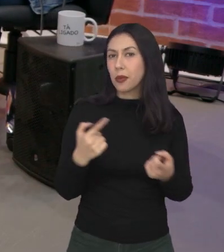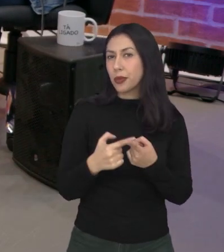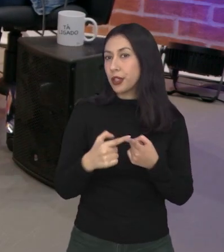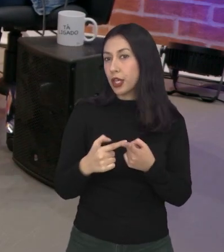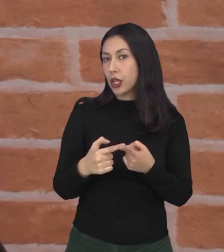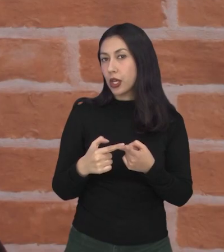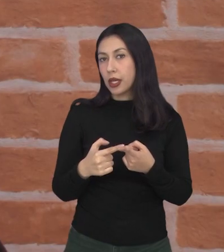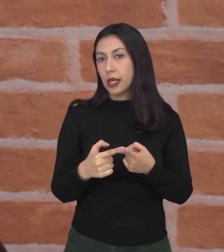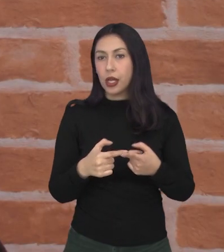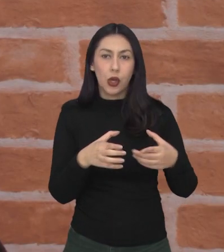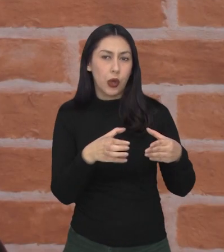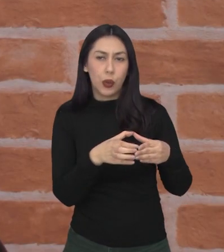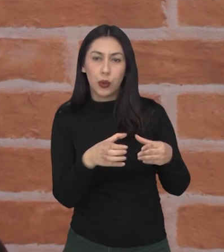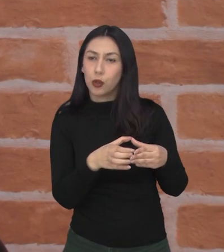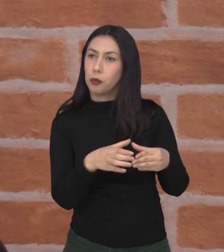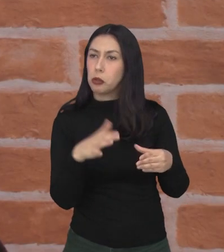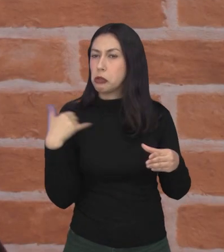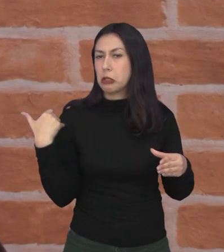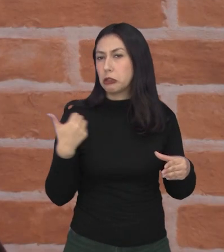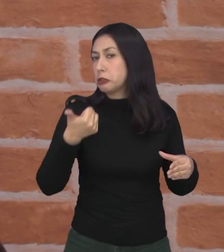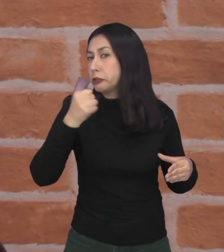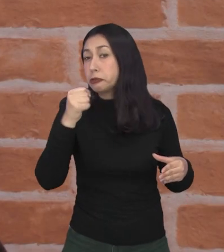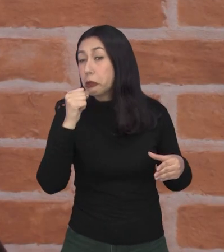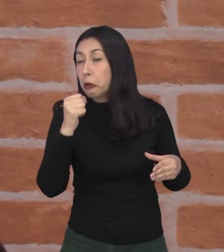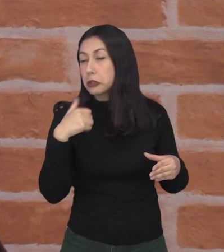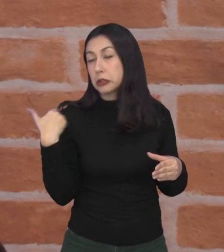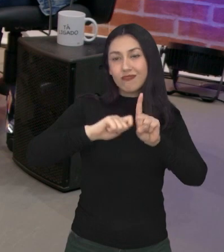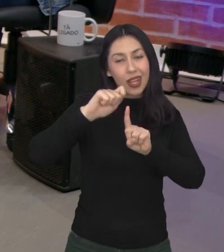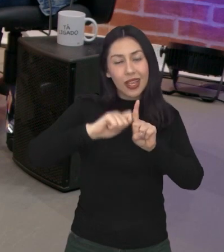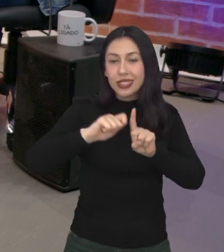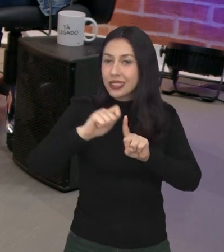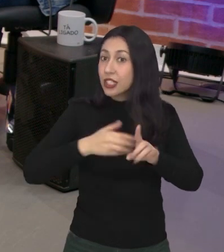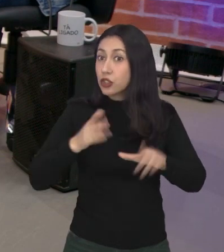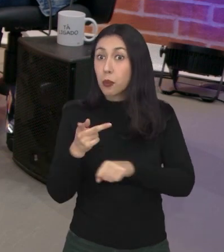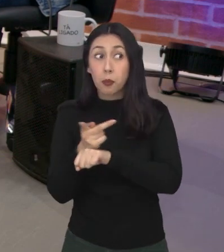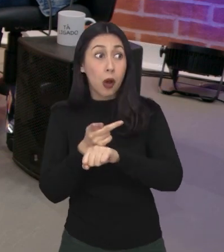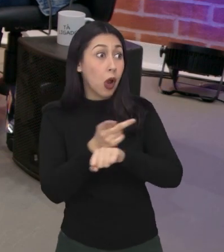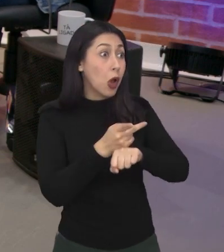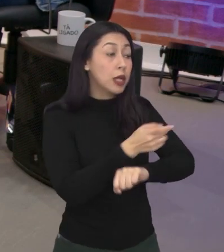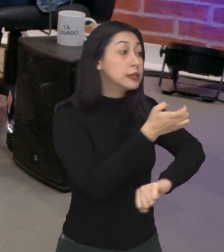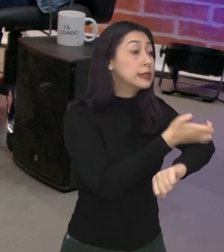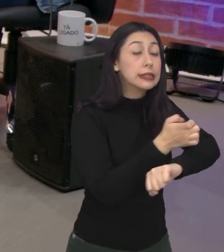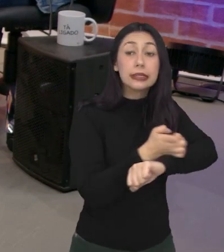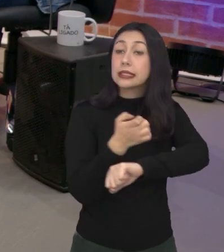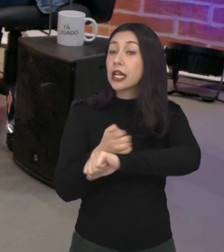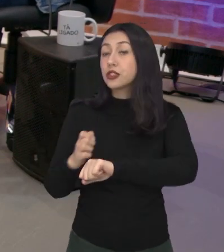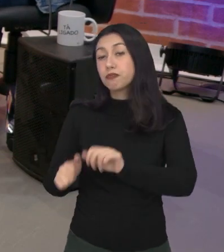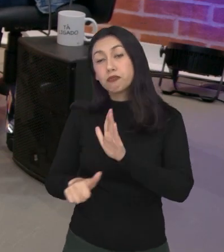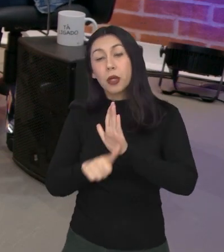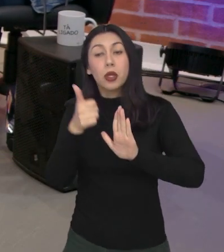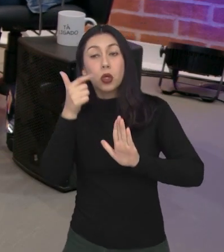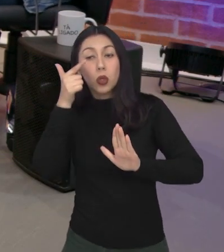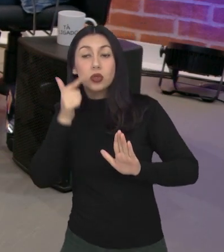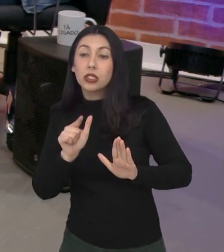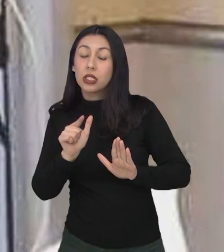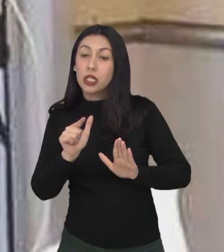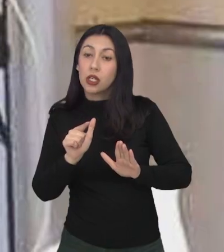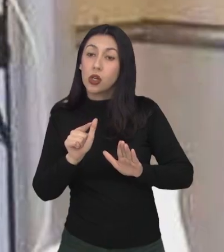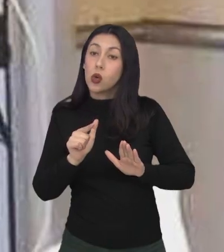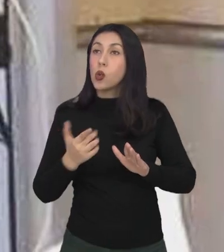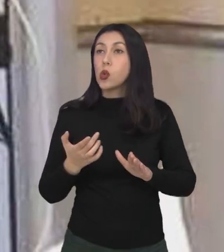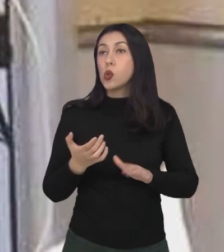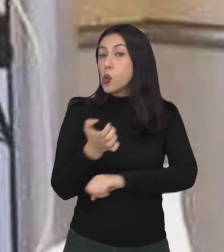peça, era o Pedrinho que estava ali em cima do palco, a criança quer tirar foto com o Pedrinho, não com o Thiago. Entendeu? Eu continuo